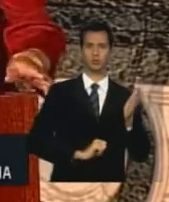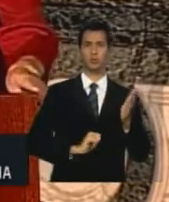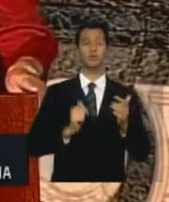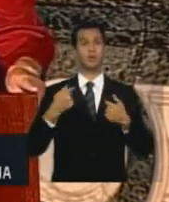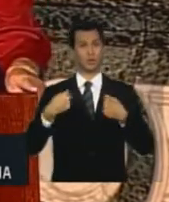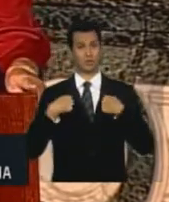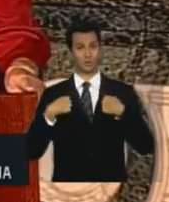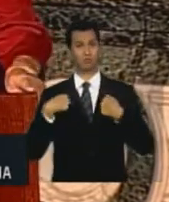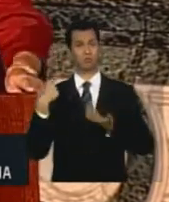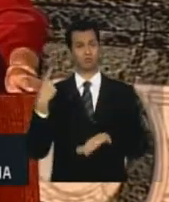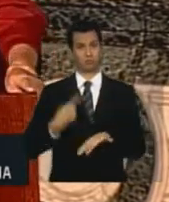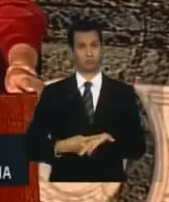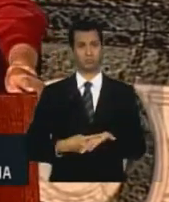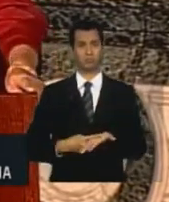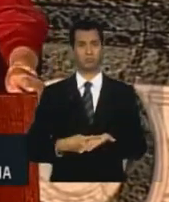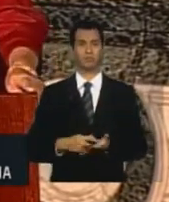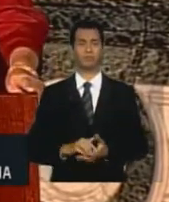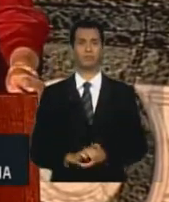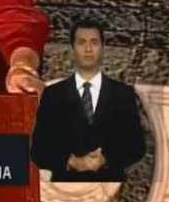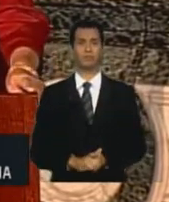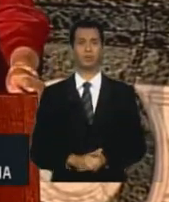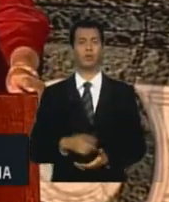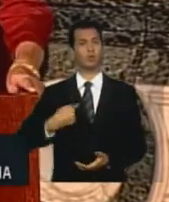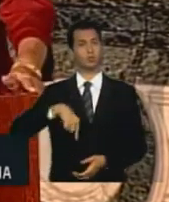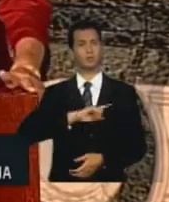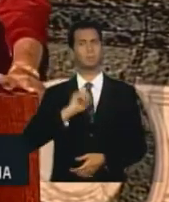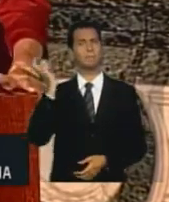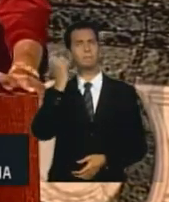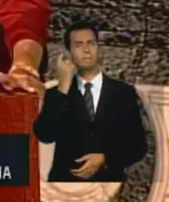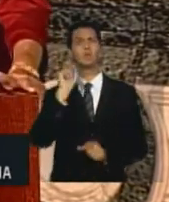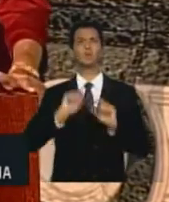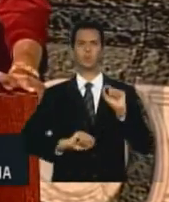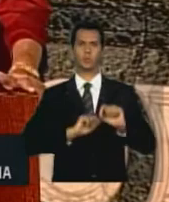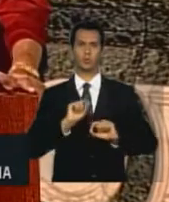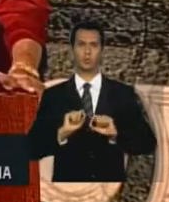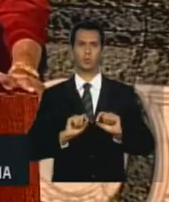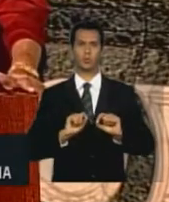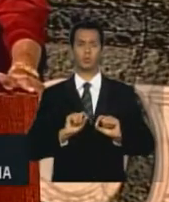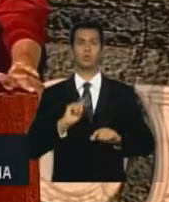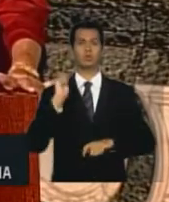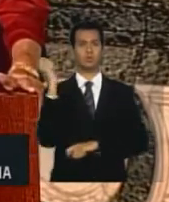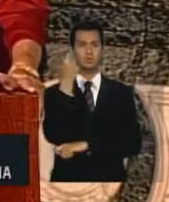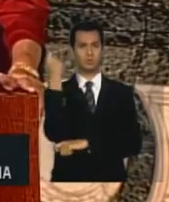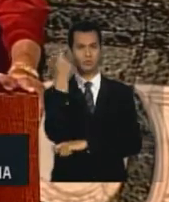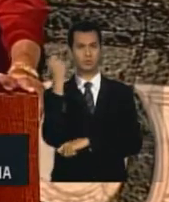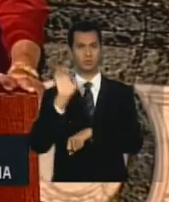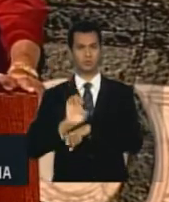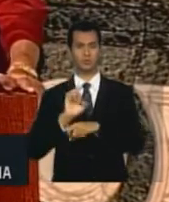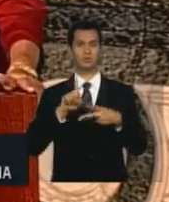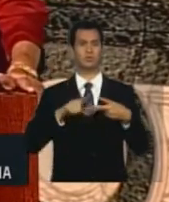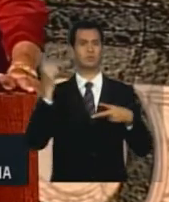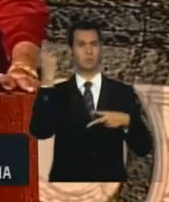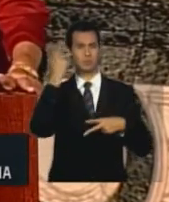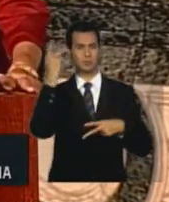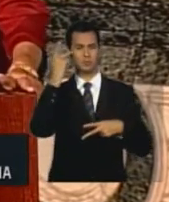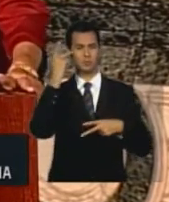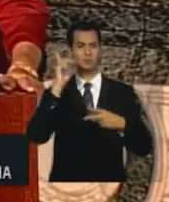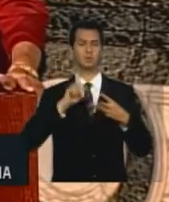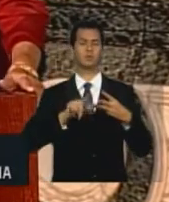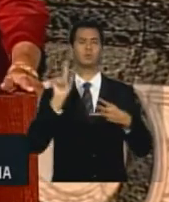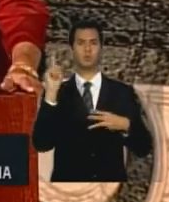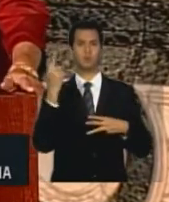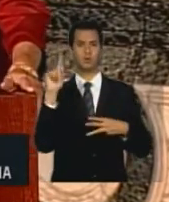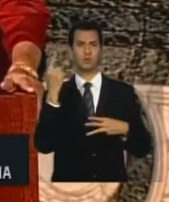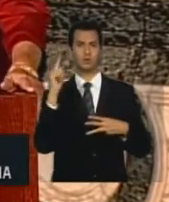eu incluída, que tanto o Rio Grande do Sul como São Paulo, e, se eu não me engano,